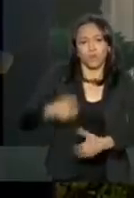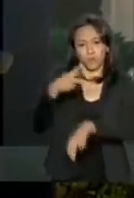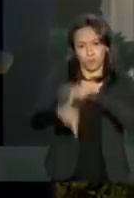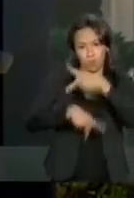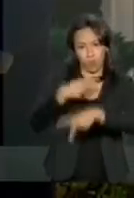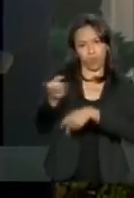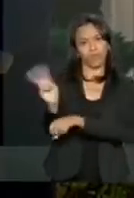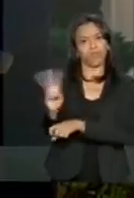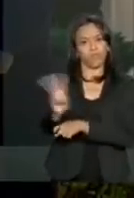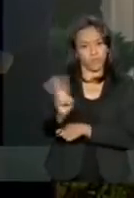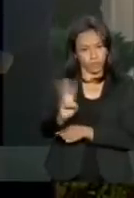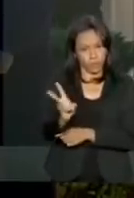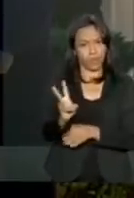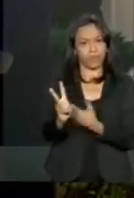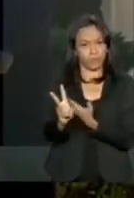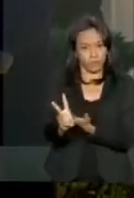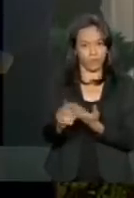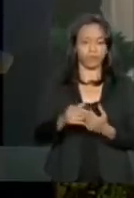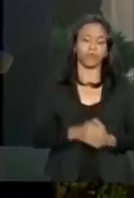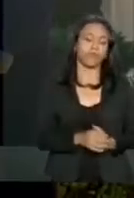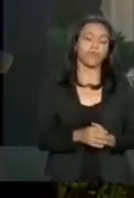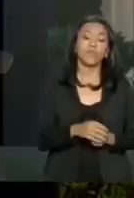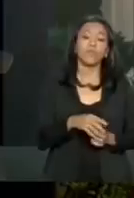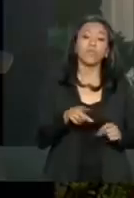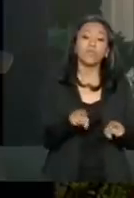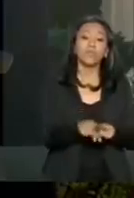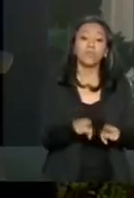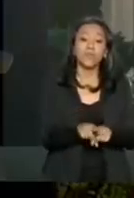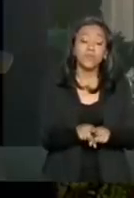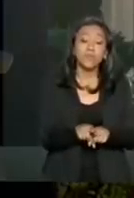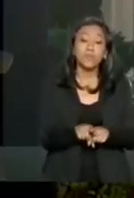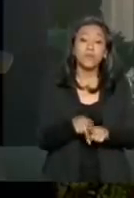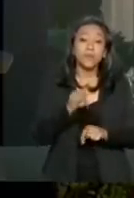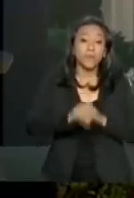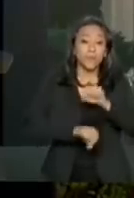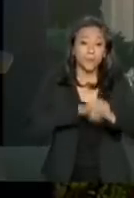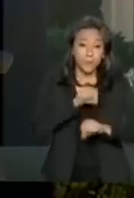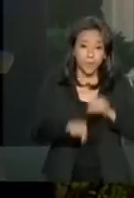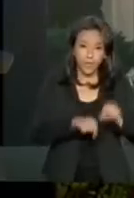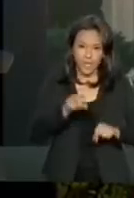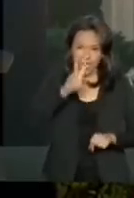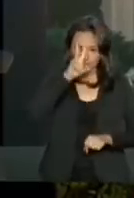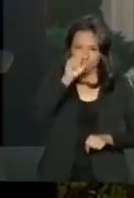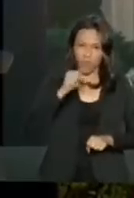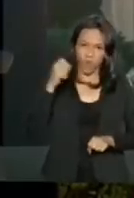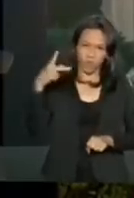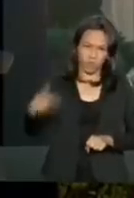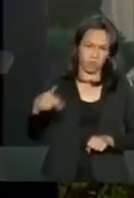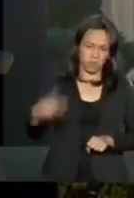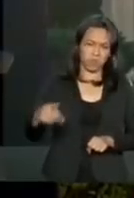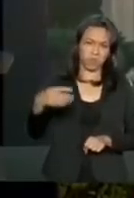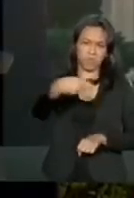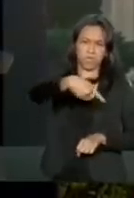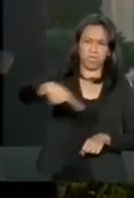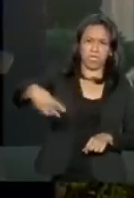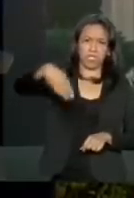da Venezuela o apreciou e se as forças de Maduro saíssem